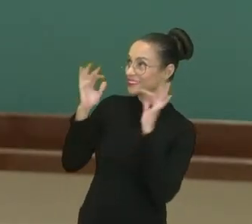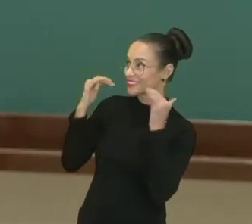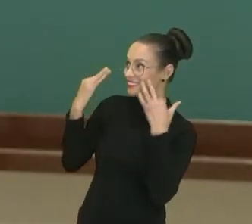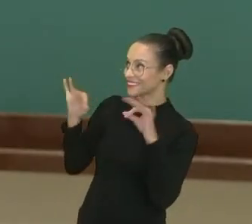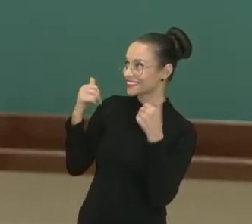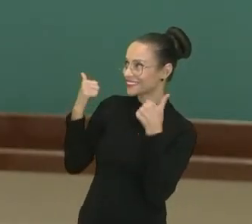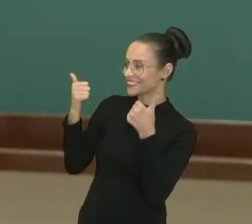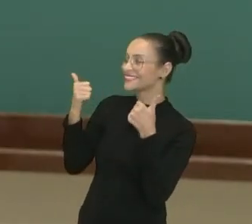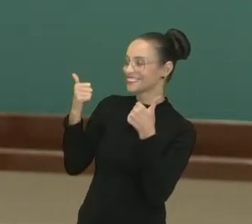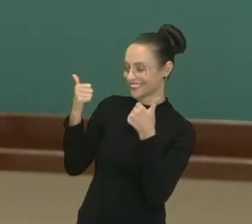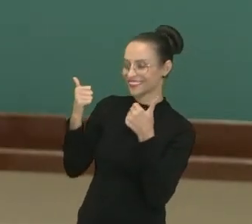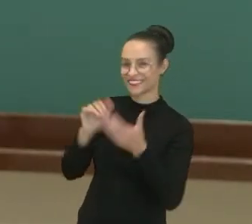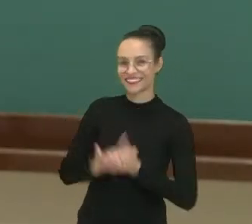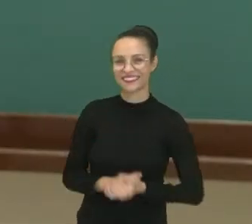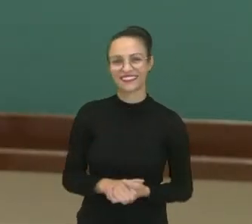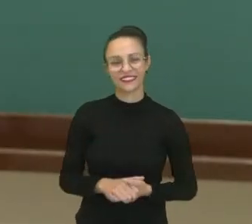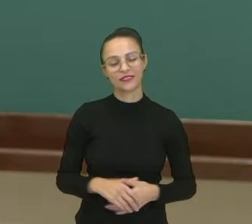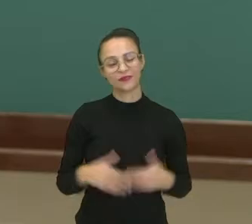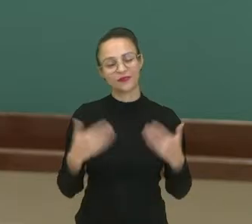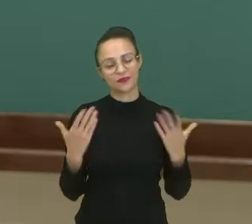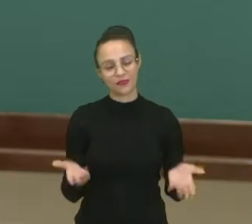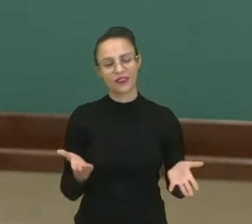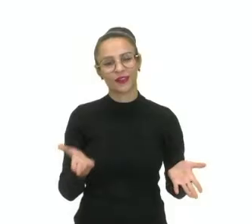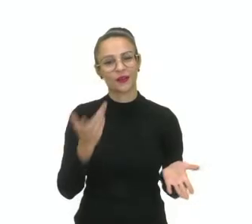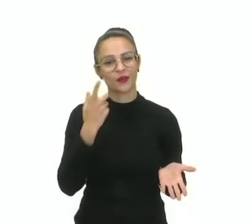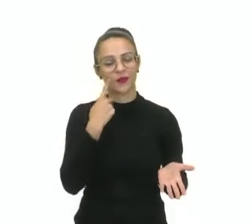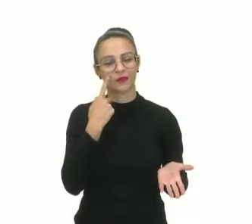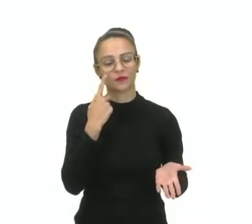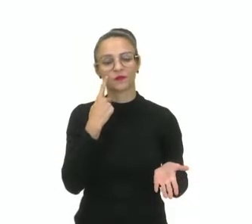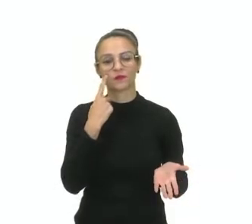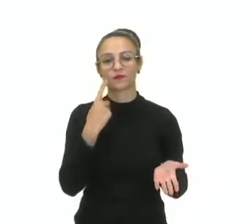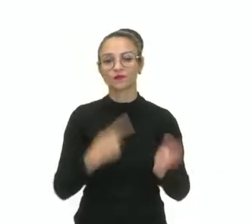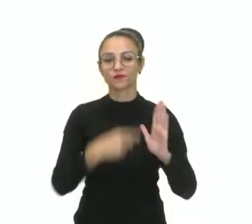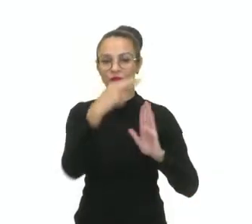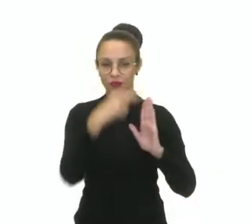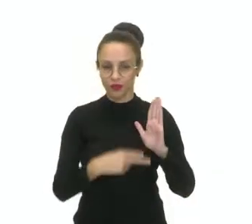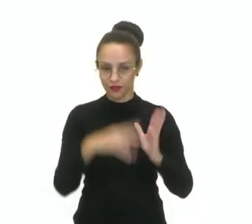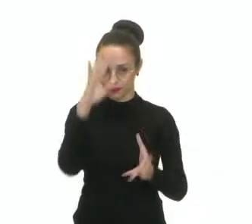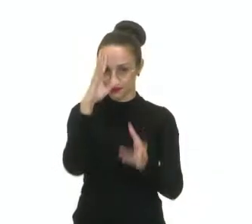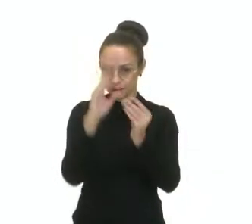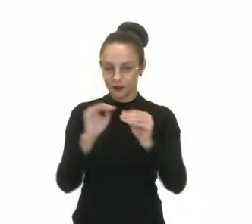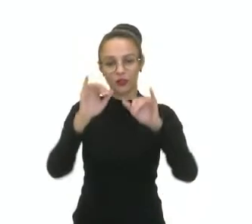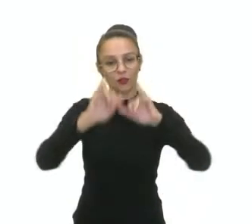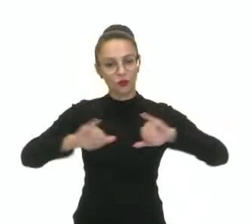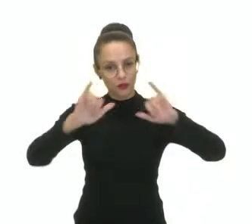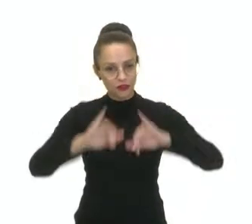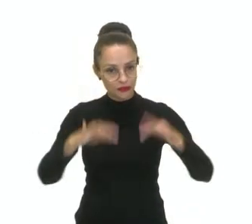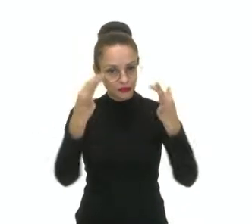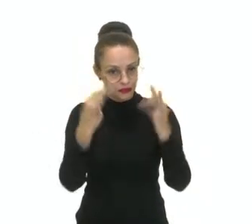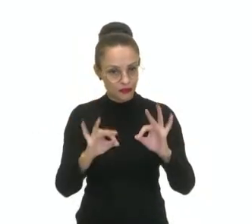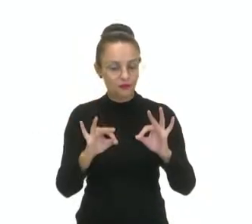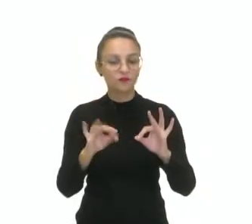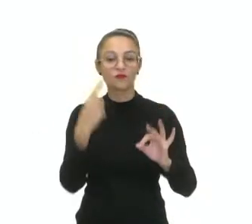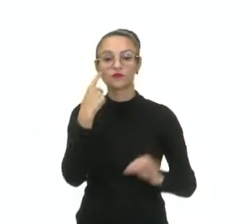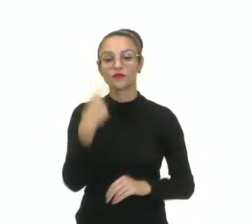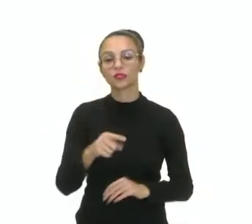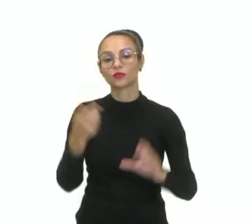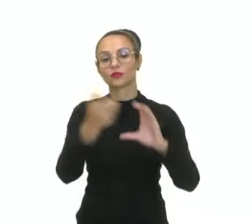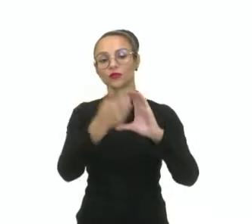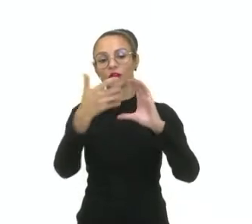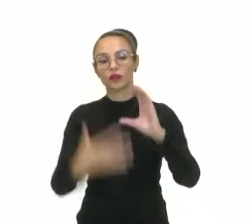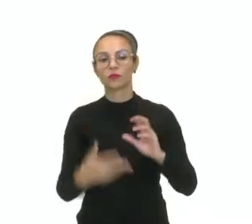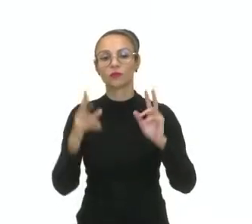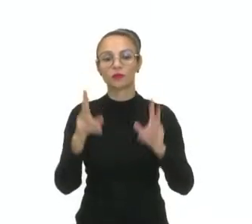certo? Tranquila? Então, olha, ler e interpretar propagandas reconhecendo suas características e percebendo o